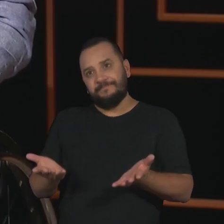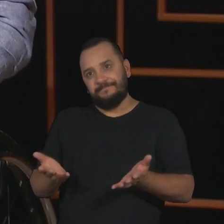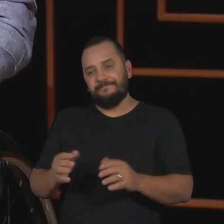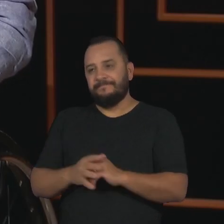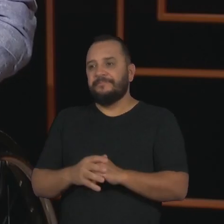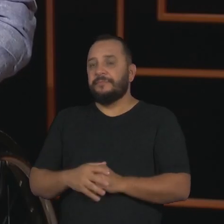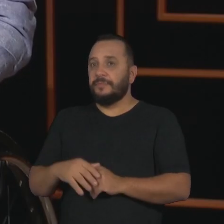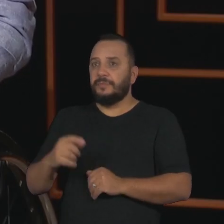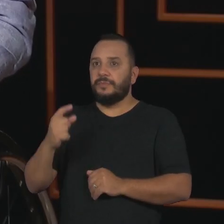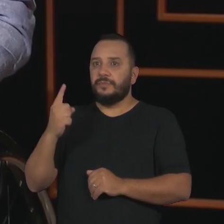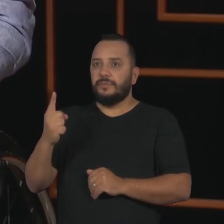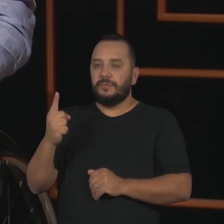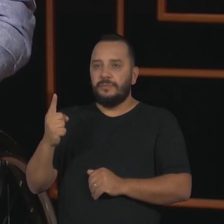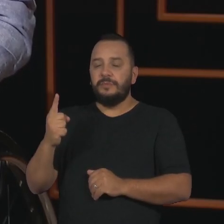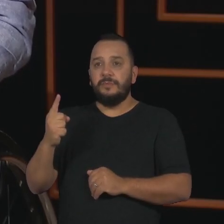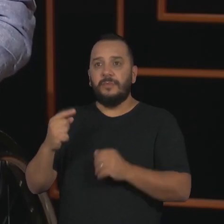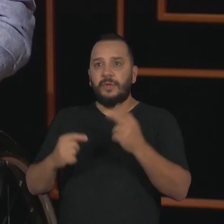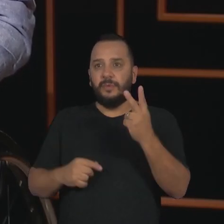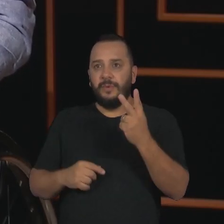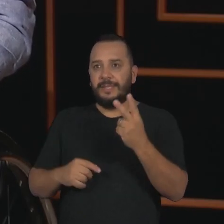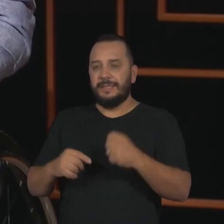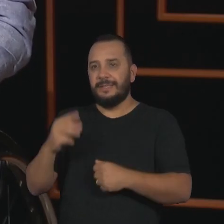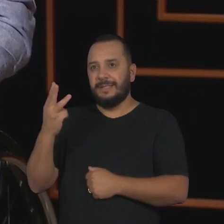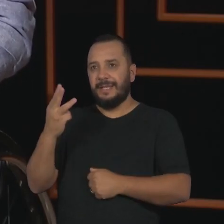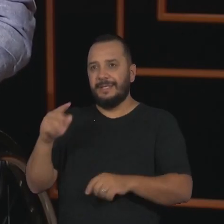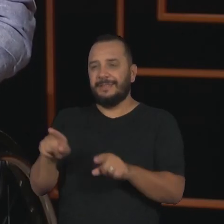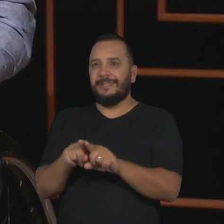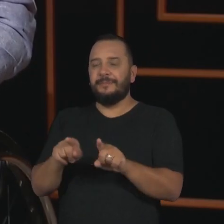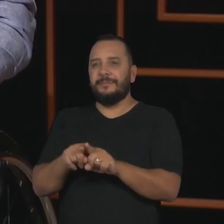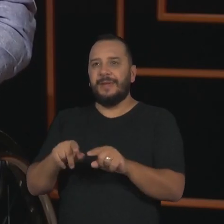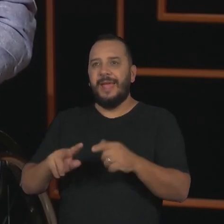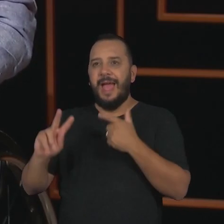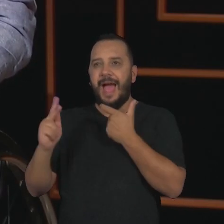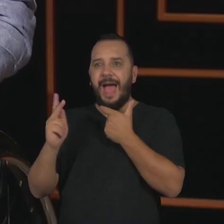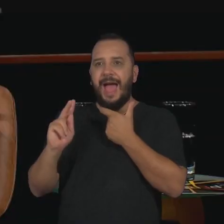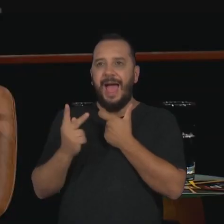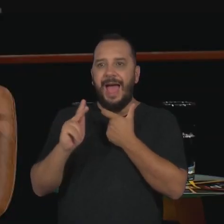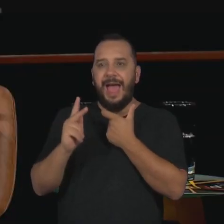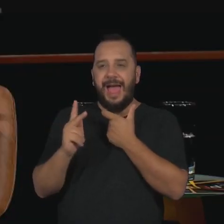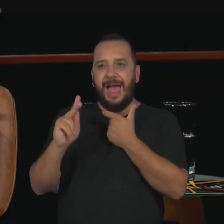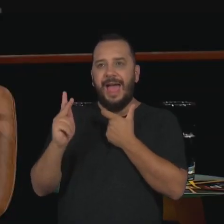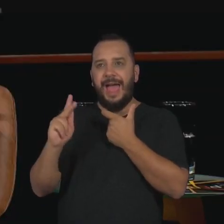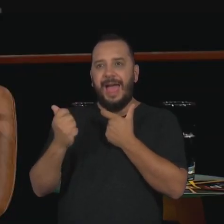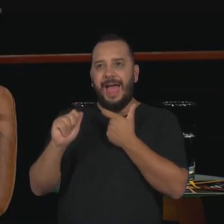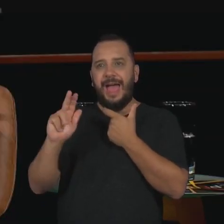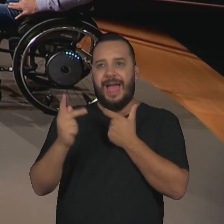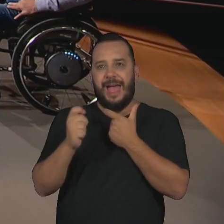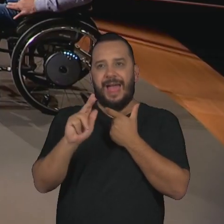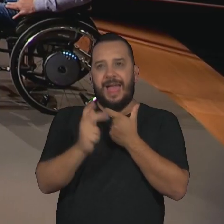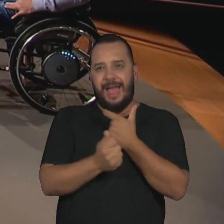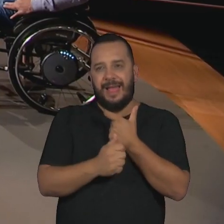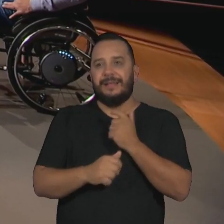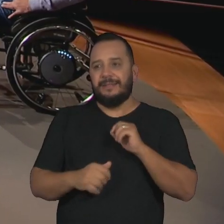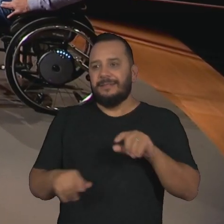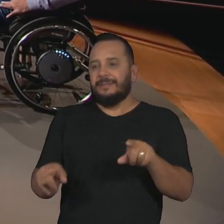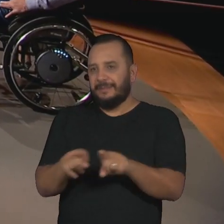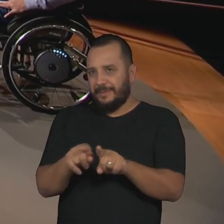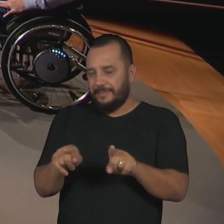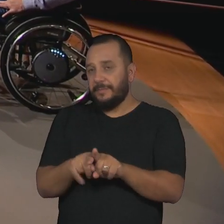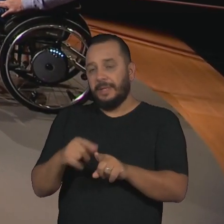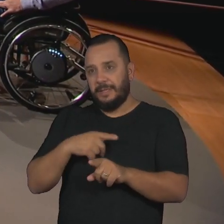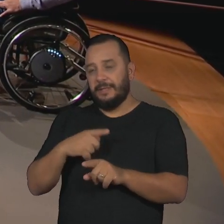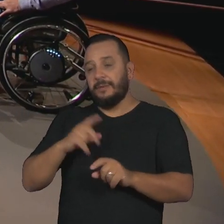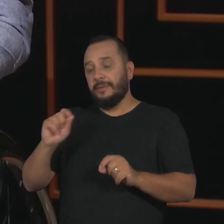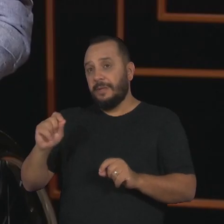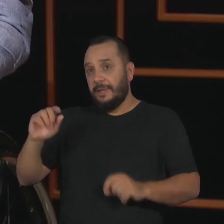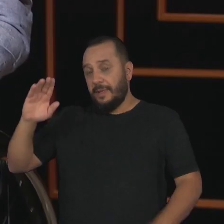foi, e depois o ha-ha-ha, foram destruídos pelo Exército. Eu consegui depois